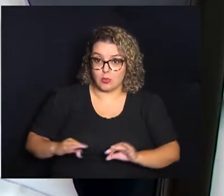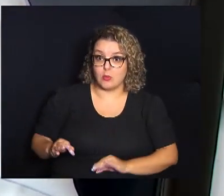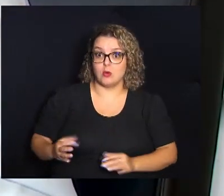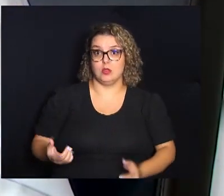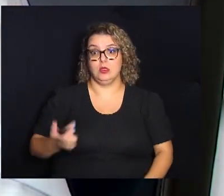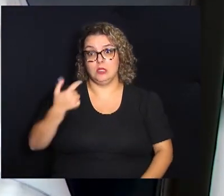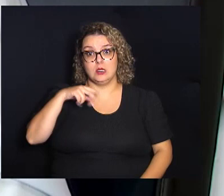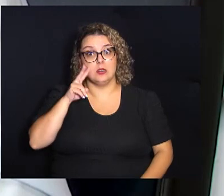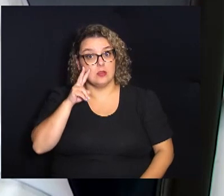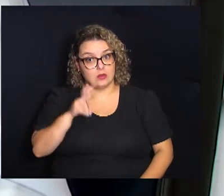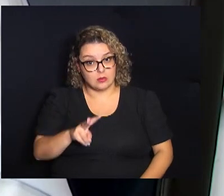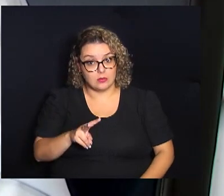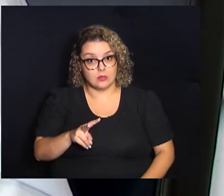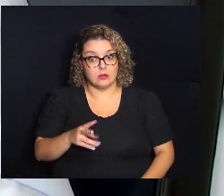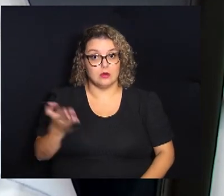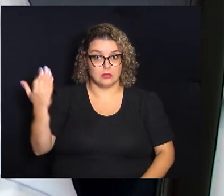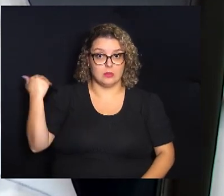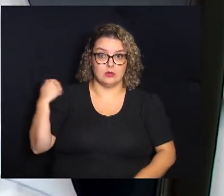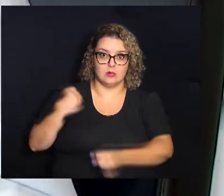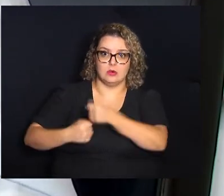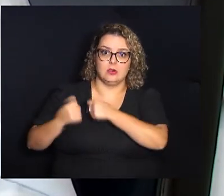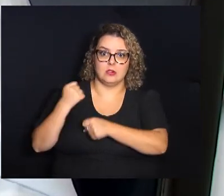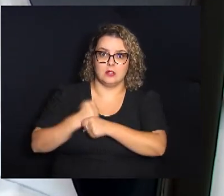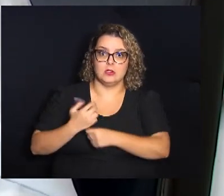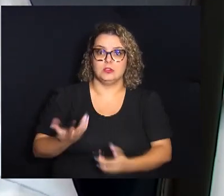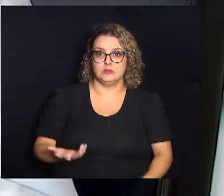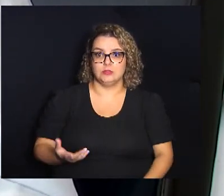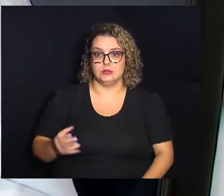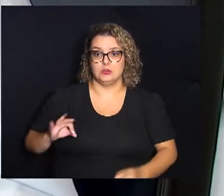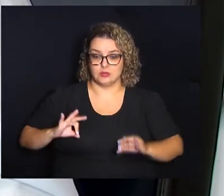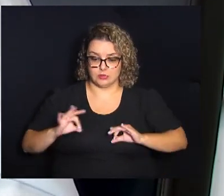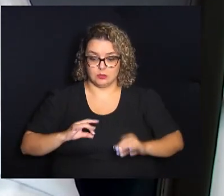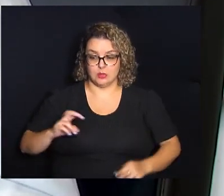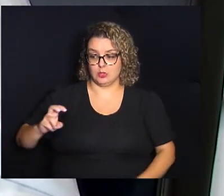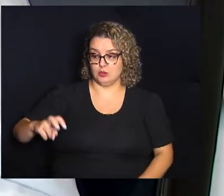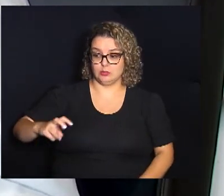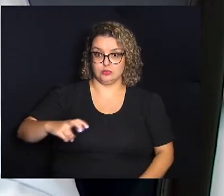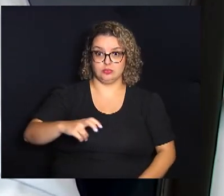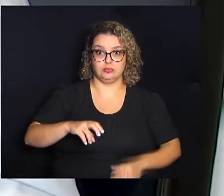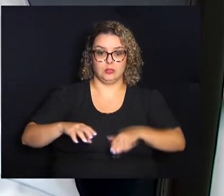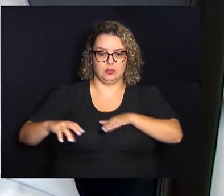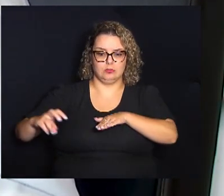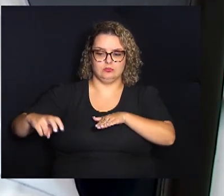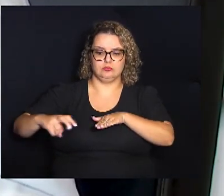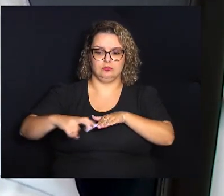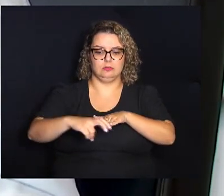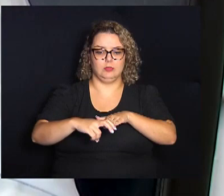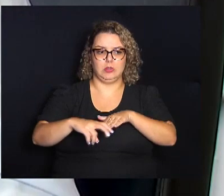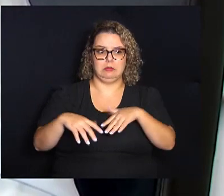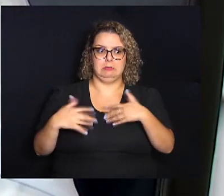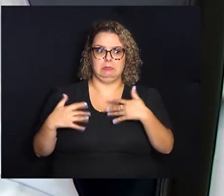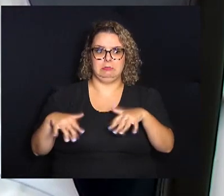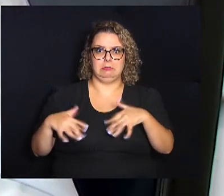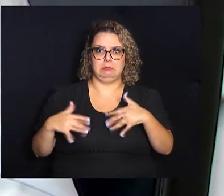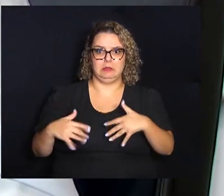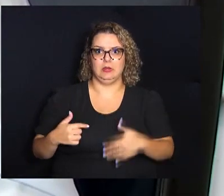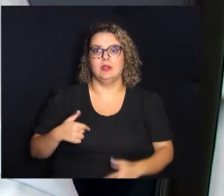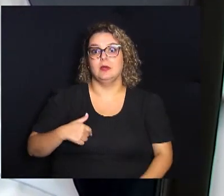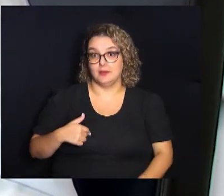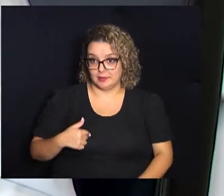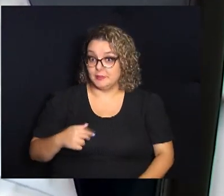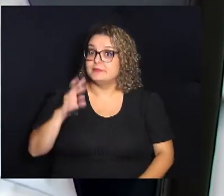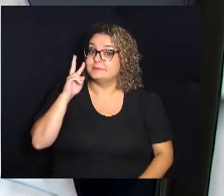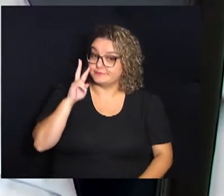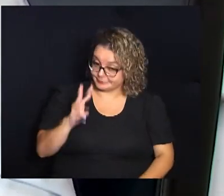mesma vi há poucos anos atrás, uma onça atravessou na frente do meu carro. Então eu sou testemunha ocular